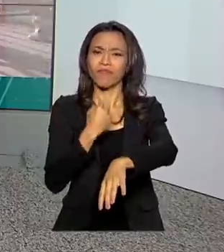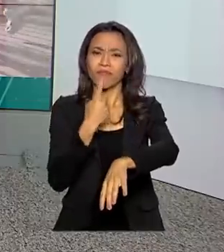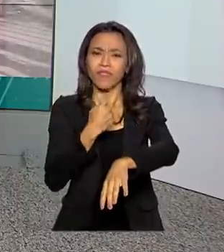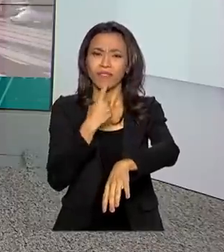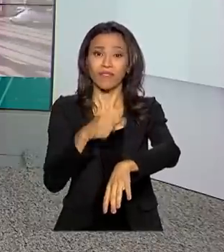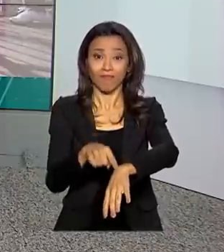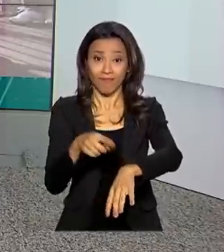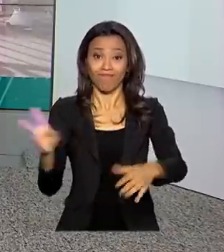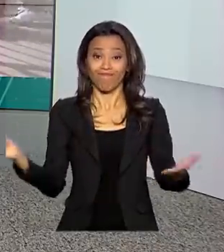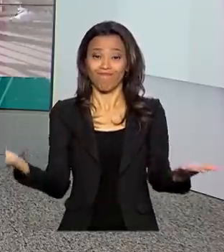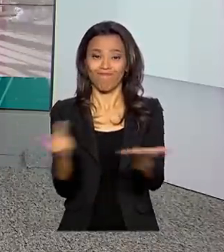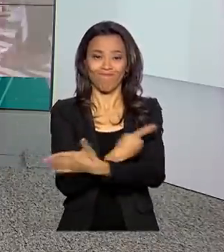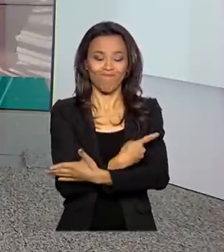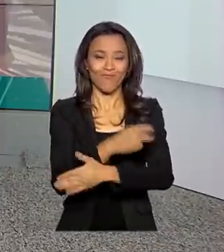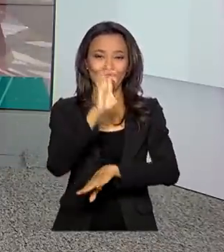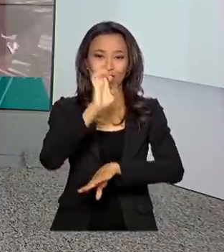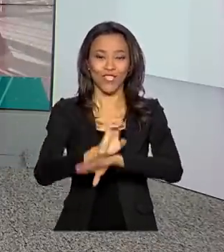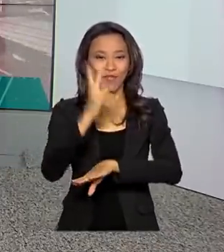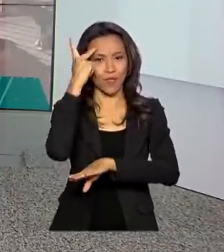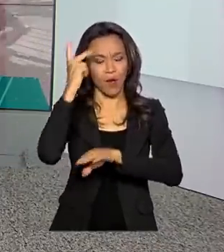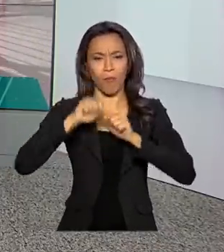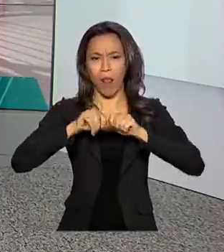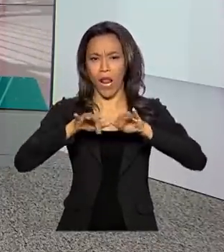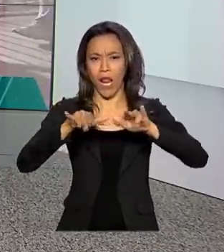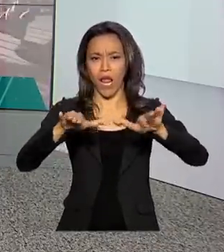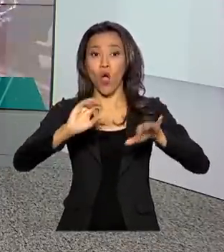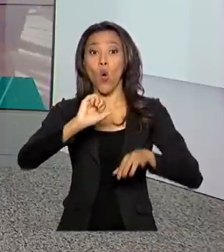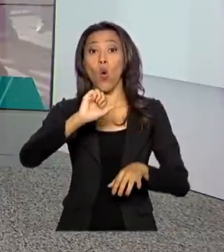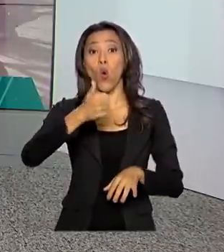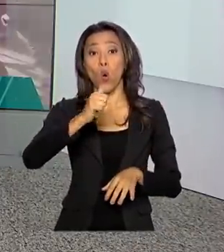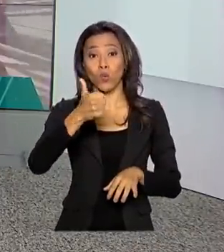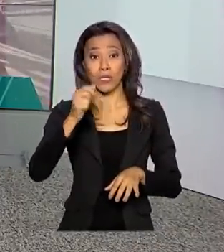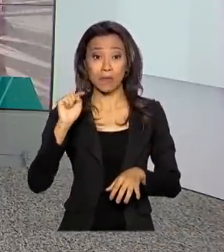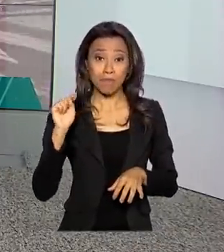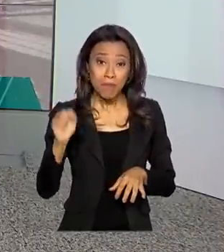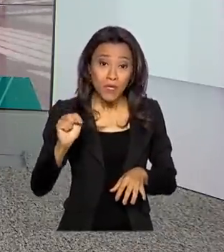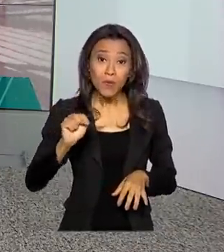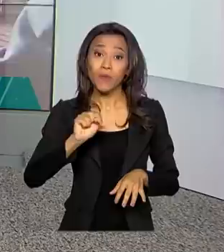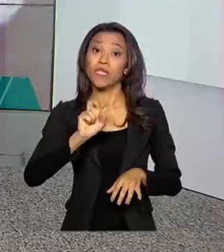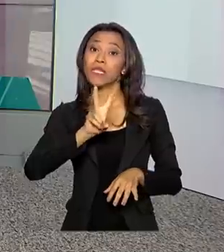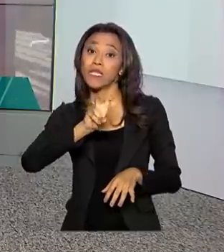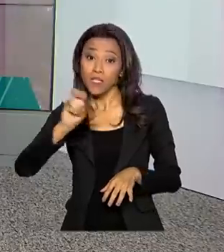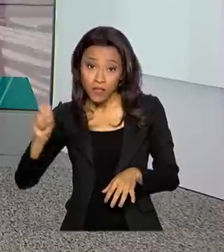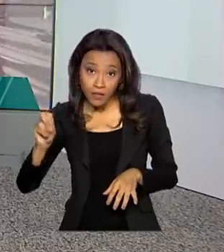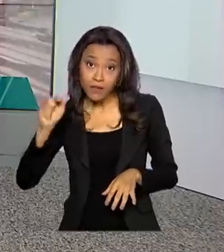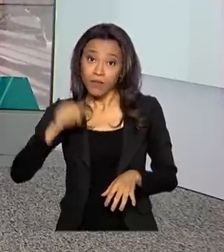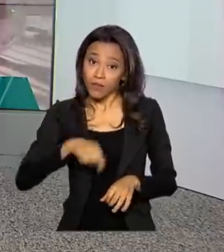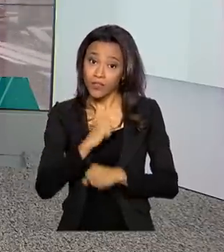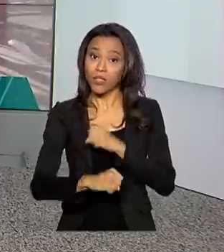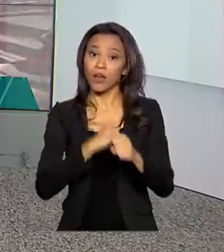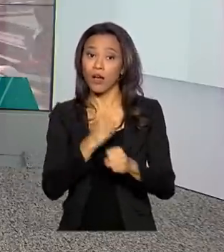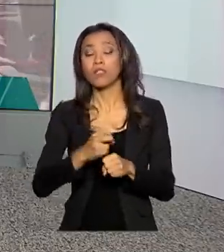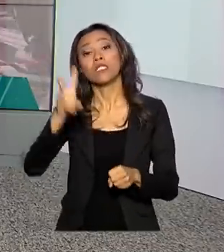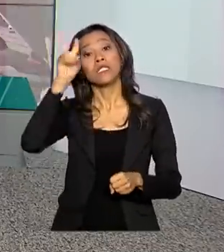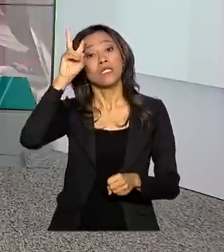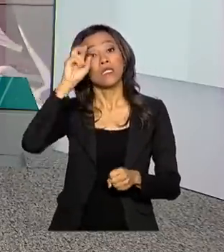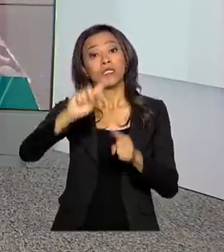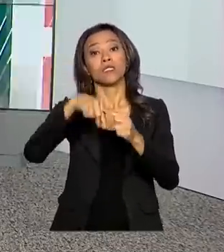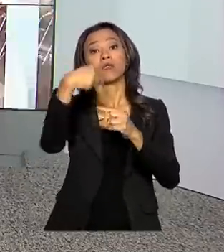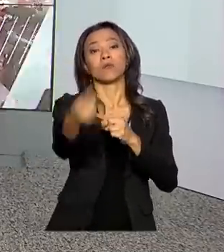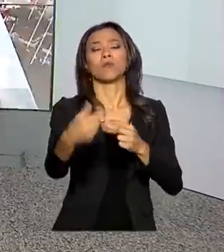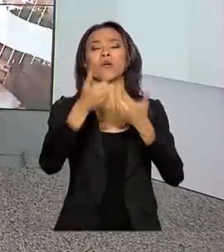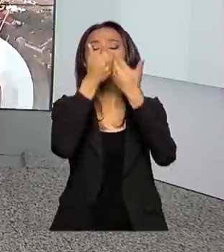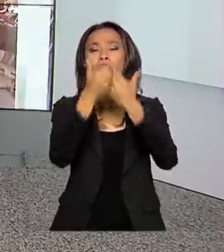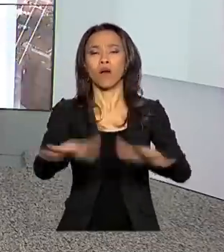no estado de são paulo já passa de 11.500 este ano na próxima segunda feira tem início a campanha de